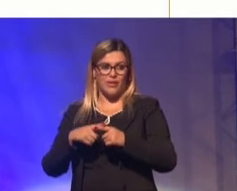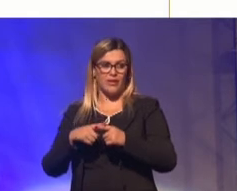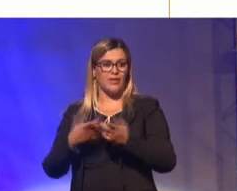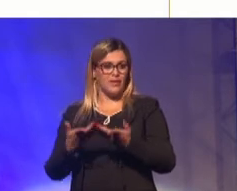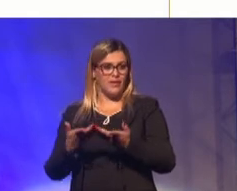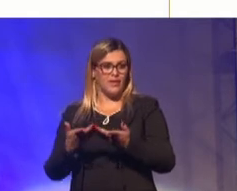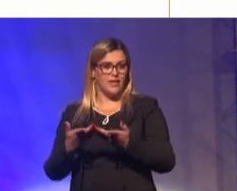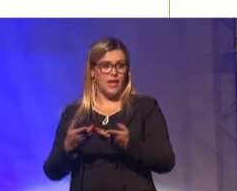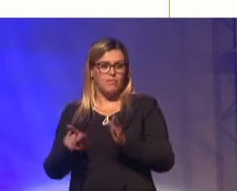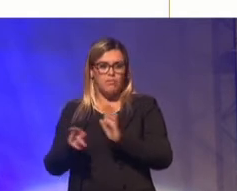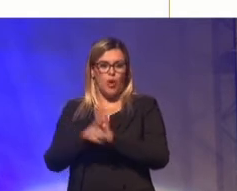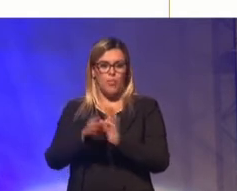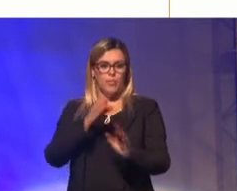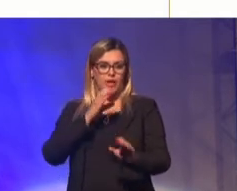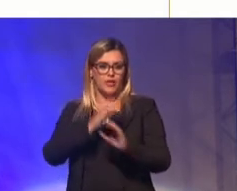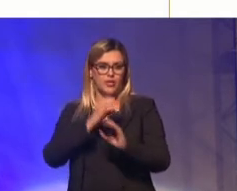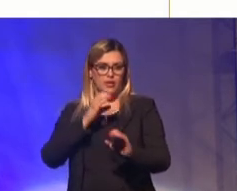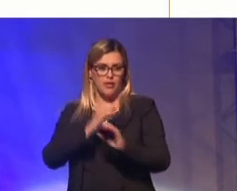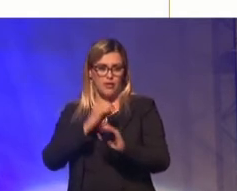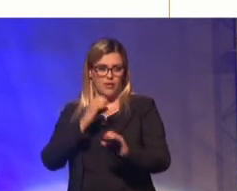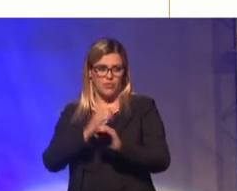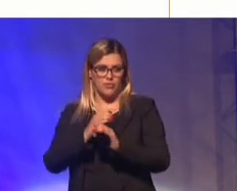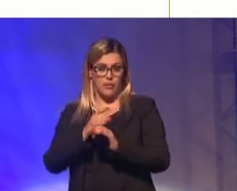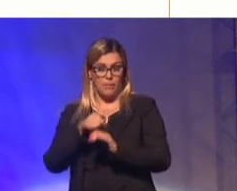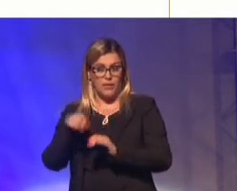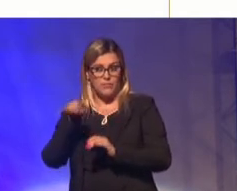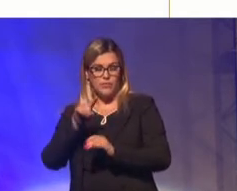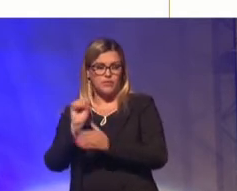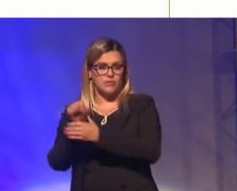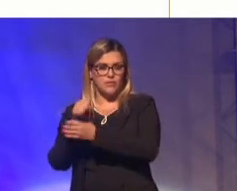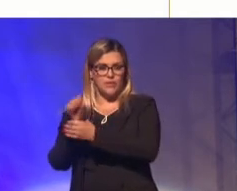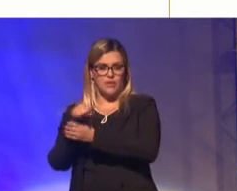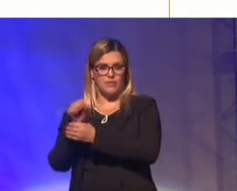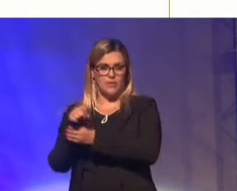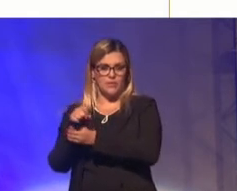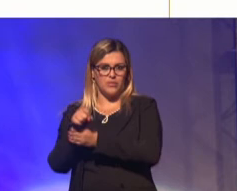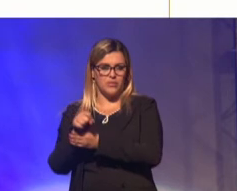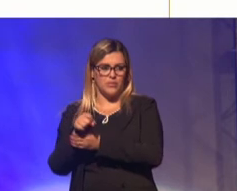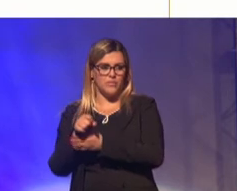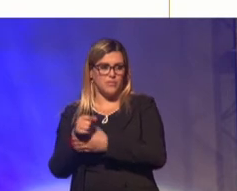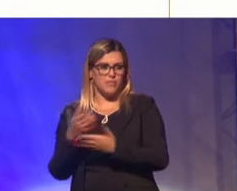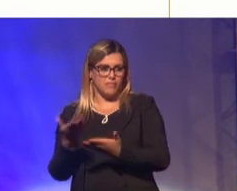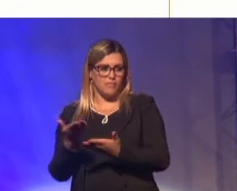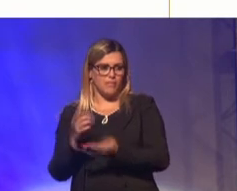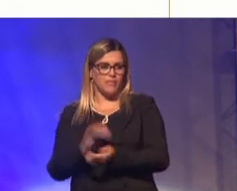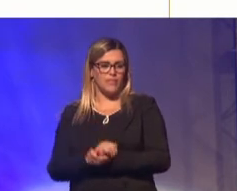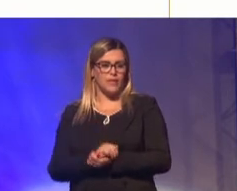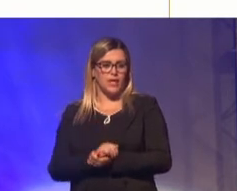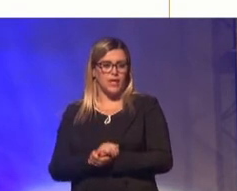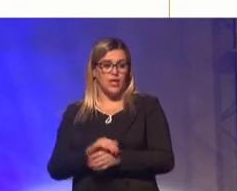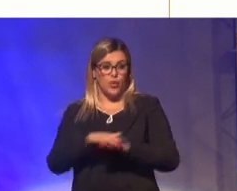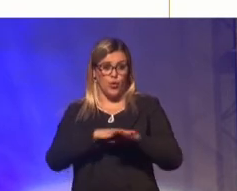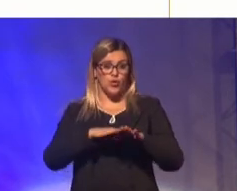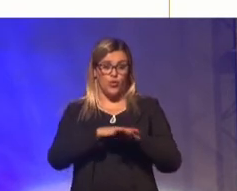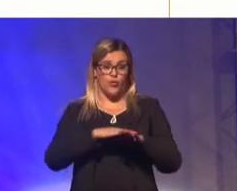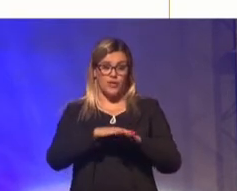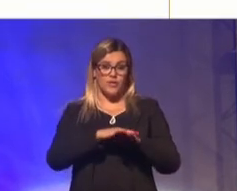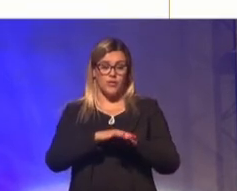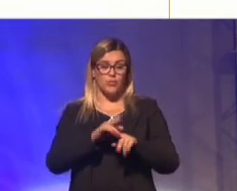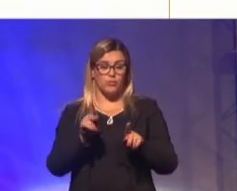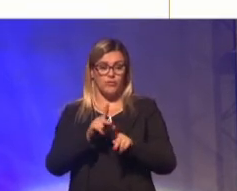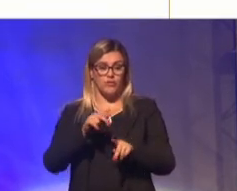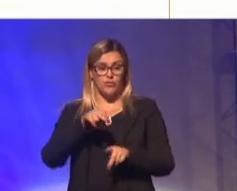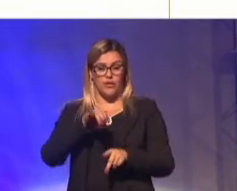para engenheiros, né, e não para fisioterapeutas. O que, que eu vou falar? Bom, e hoje eu confirmei isso aqui com o professor Nivaldo,